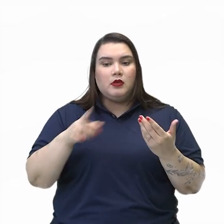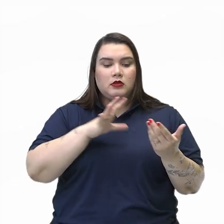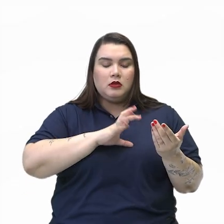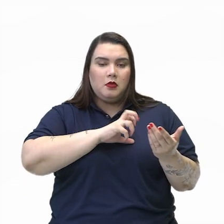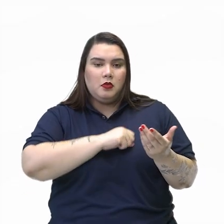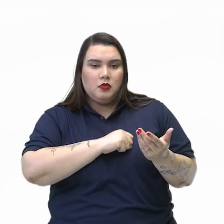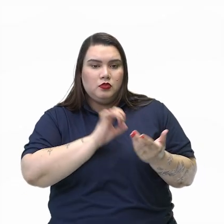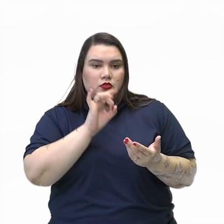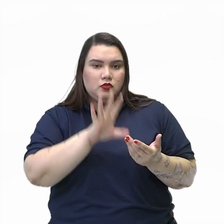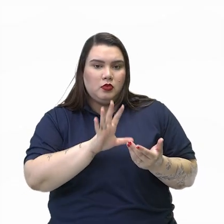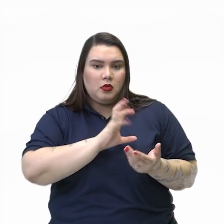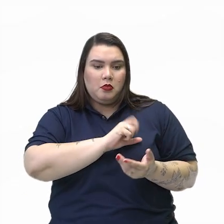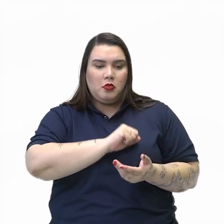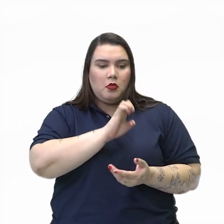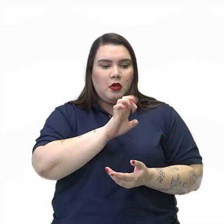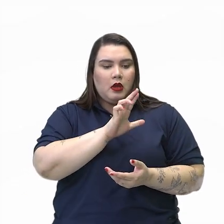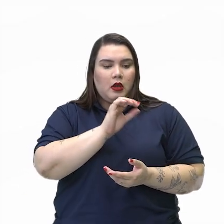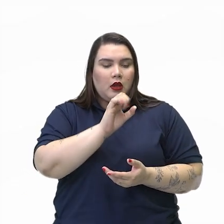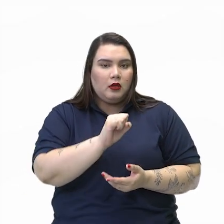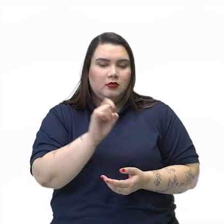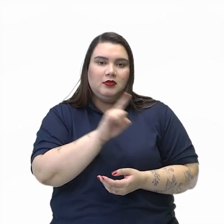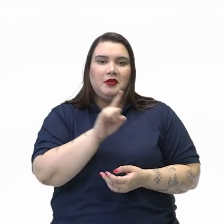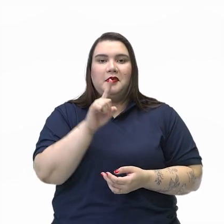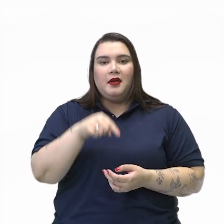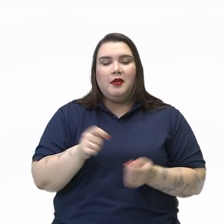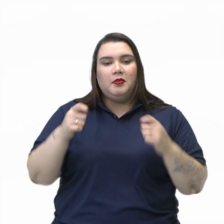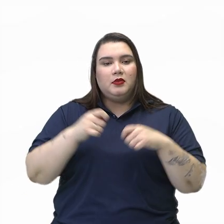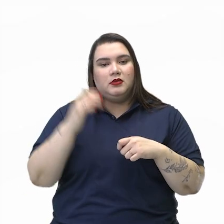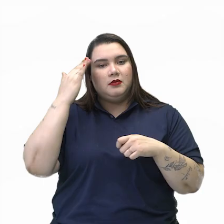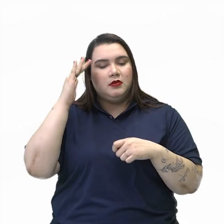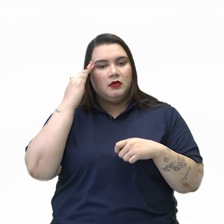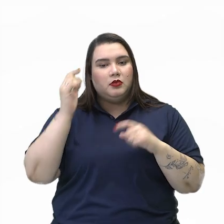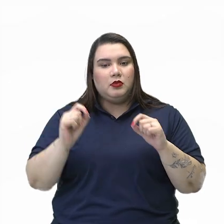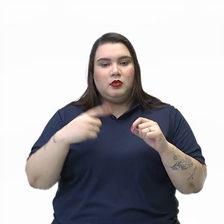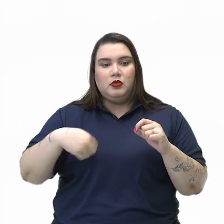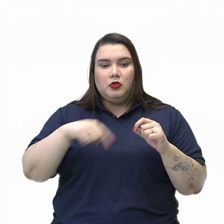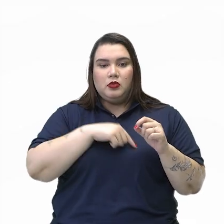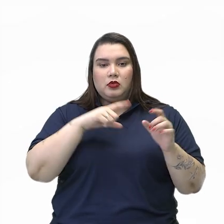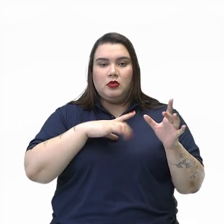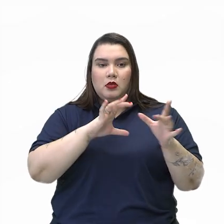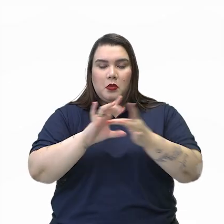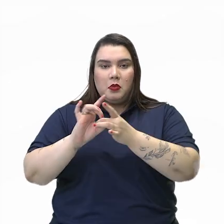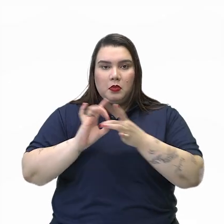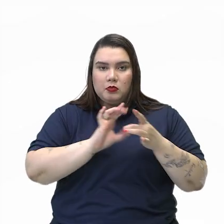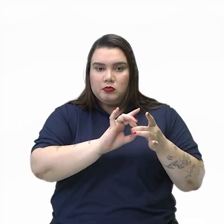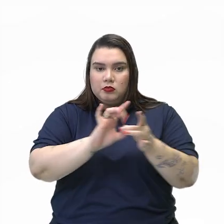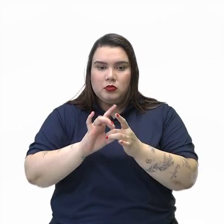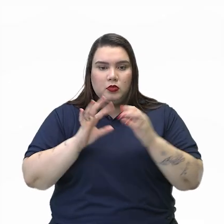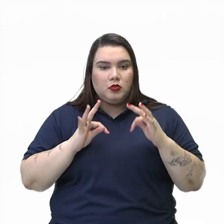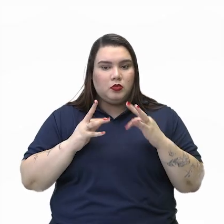é somente desse amor eros, mas entender que é a partir das nossas ligações, de tudo